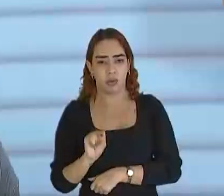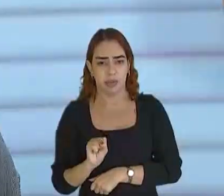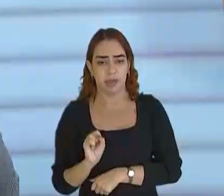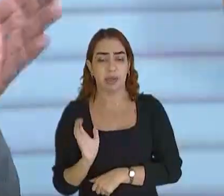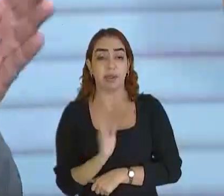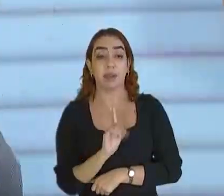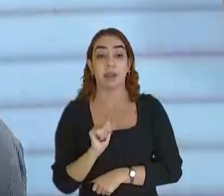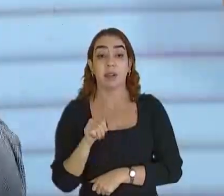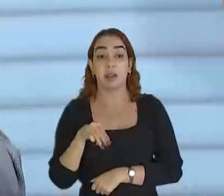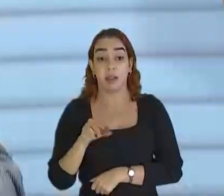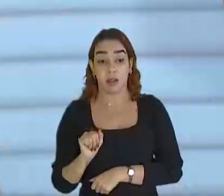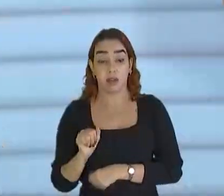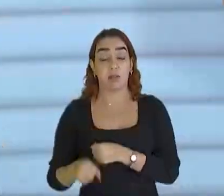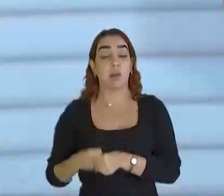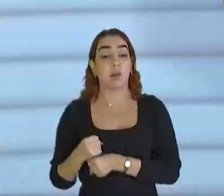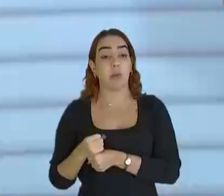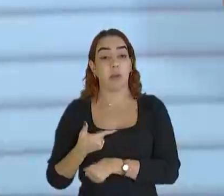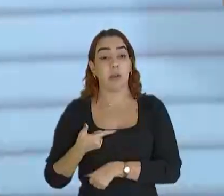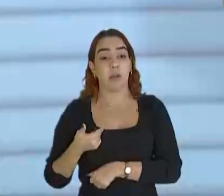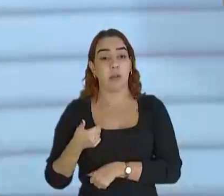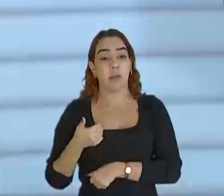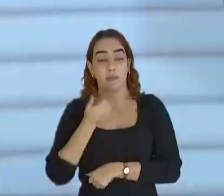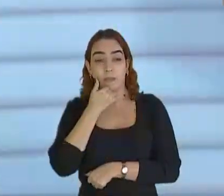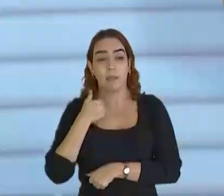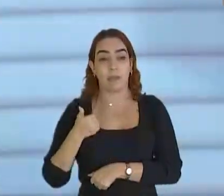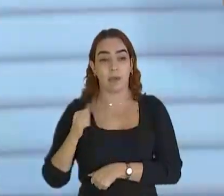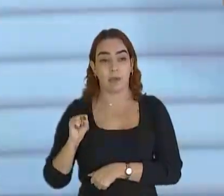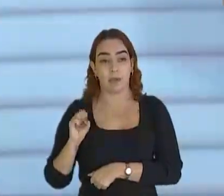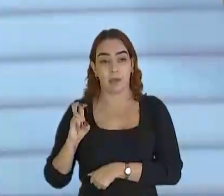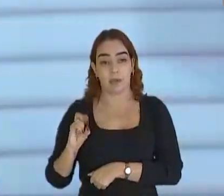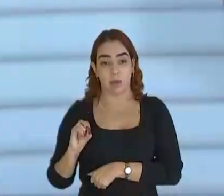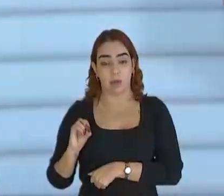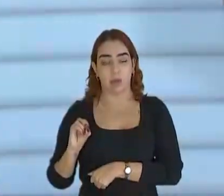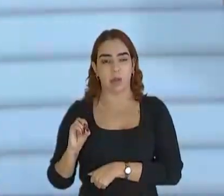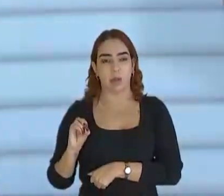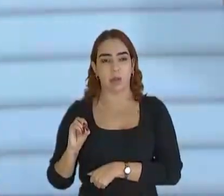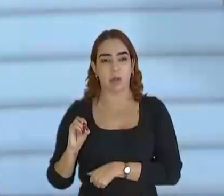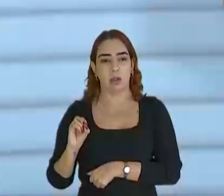entre 1850 até 1880. Né, ele morreu em